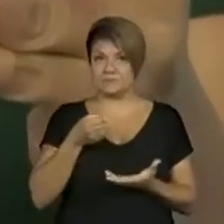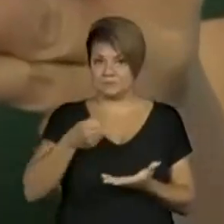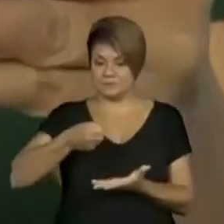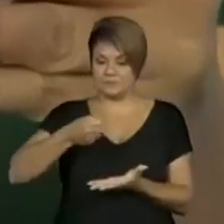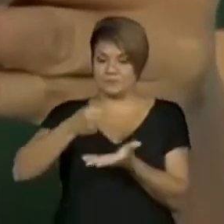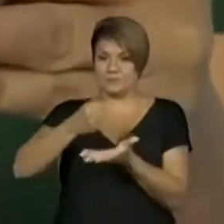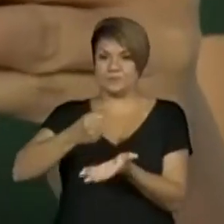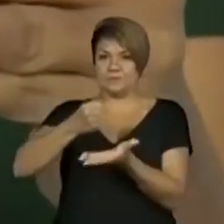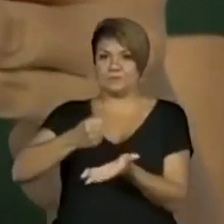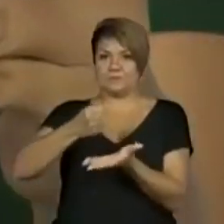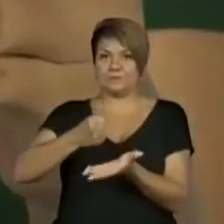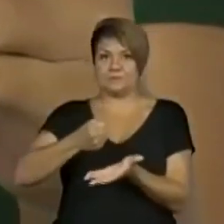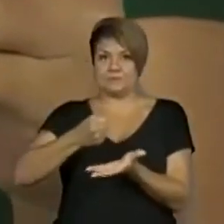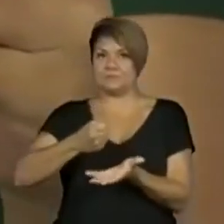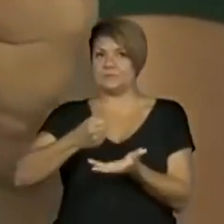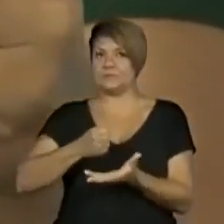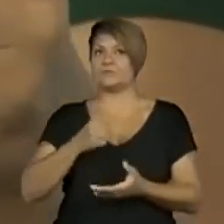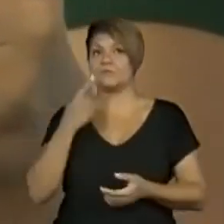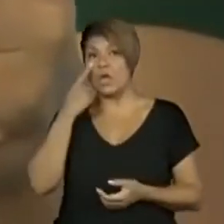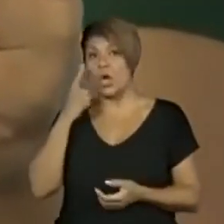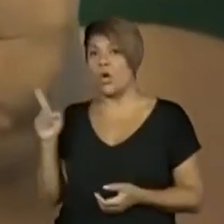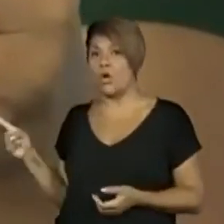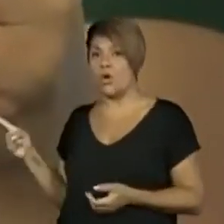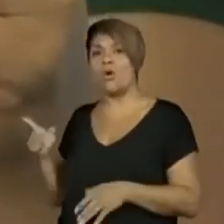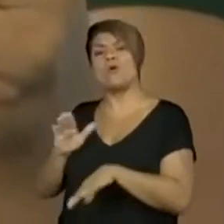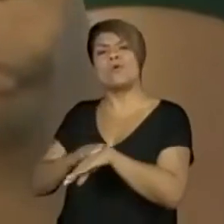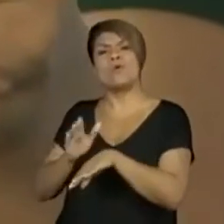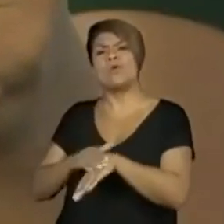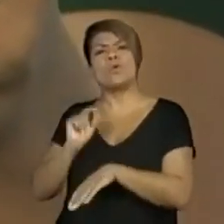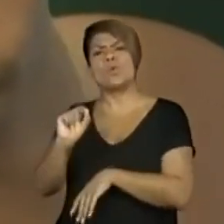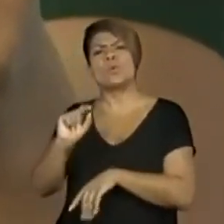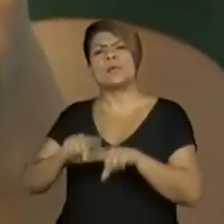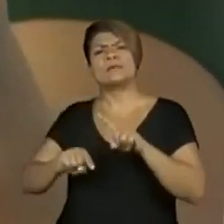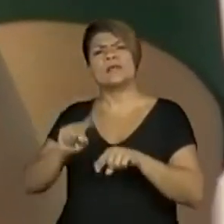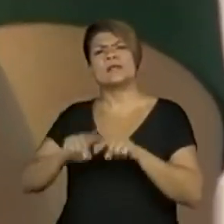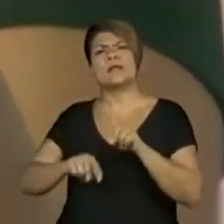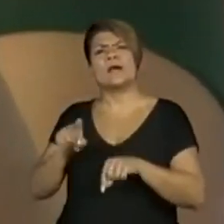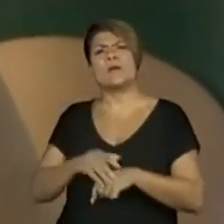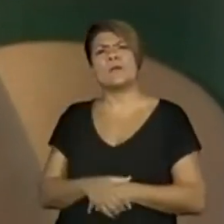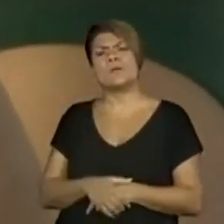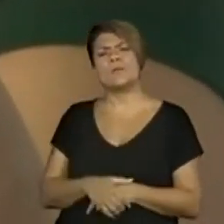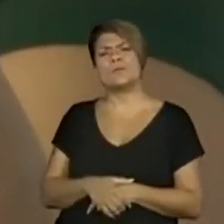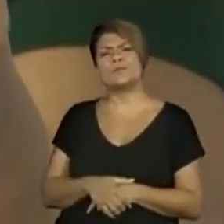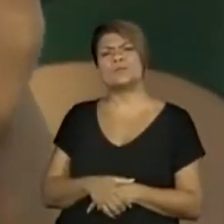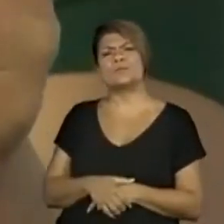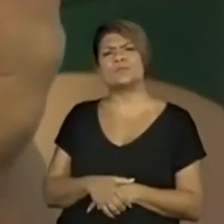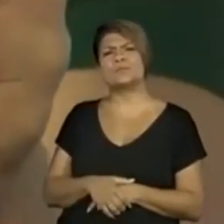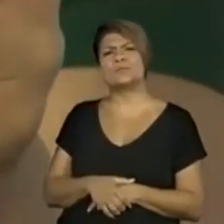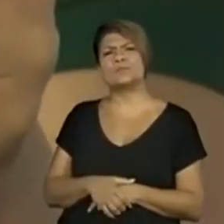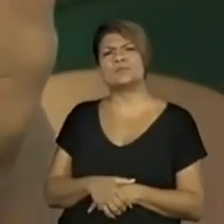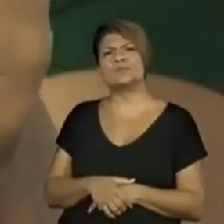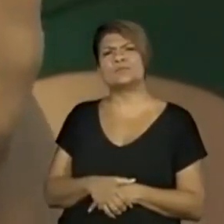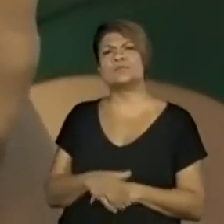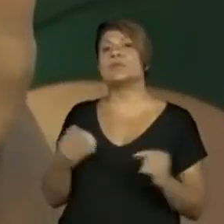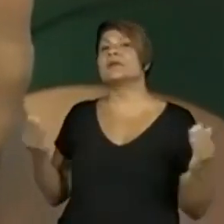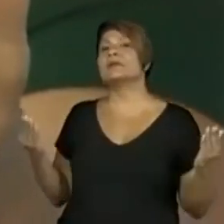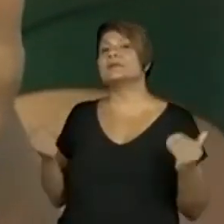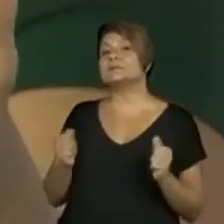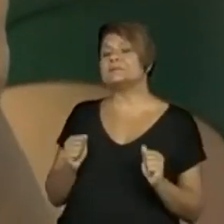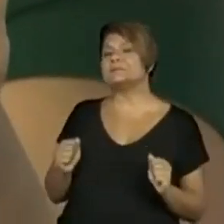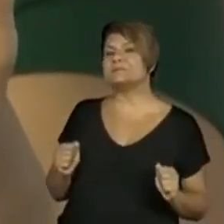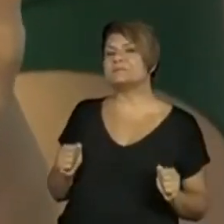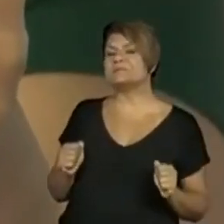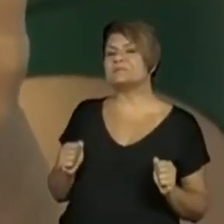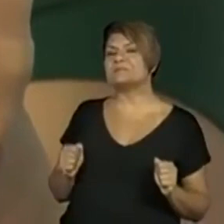né a gente olhando aqui para essa xícara ela é feita do que E aí criançada ela